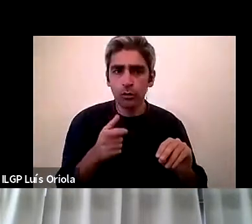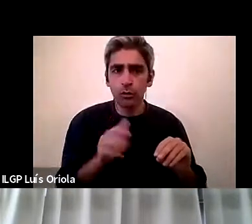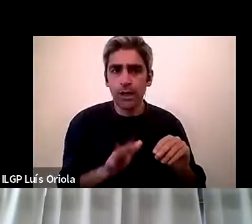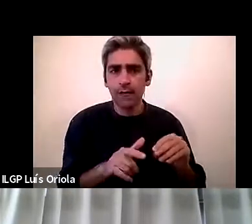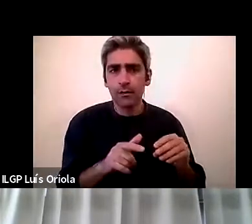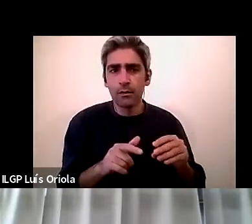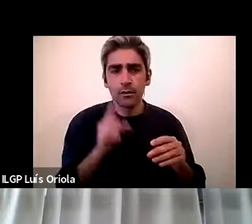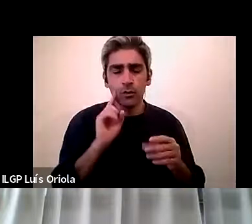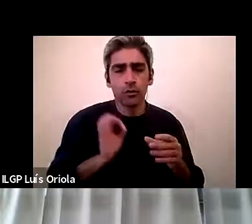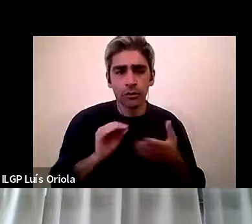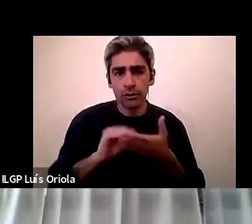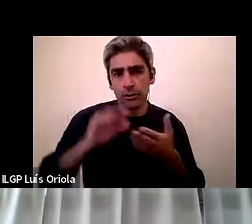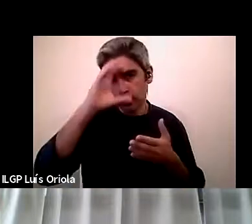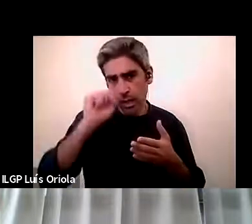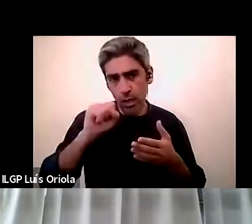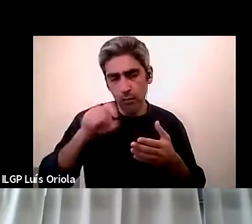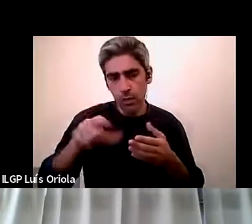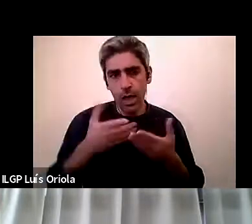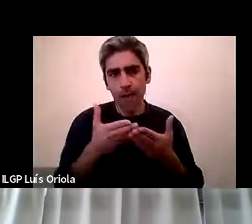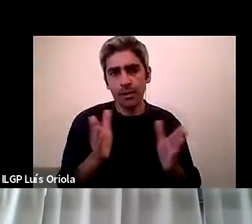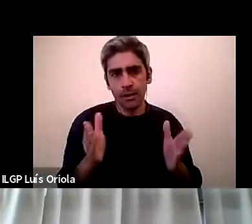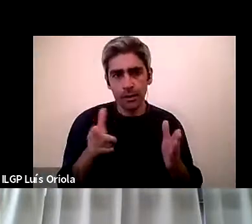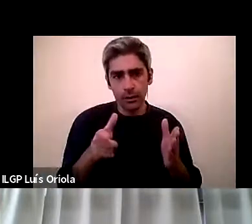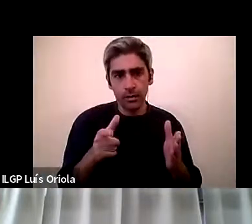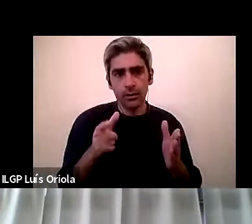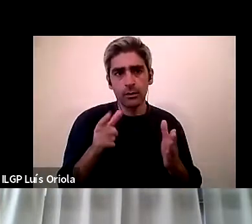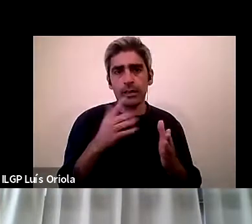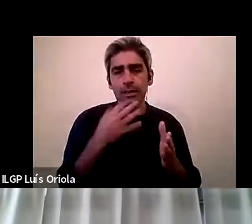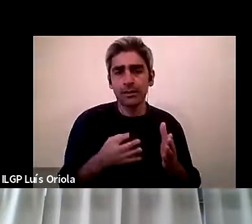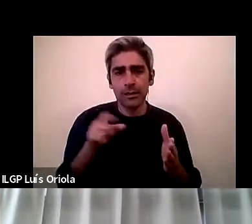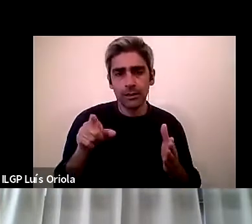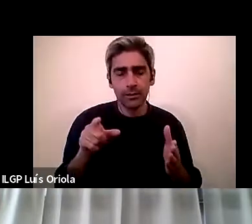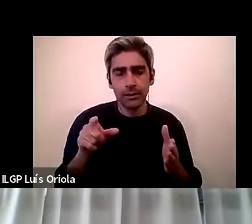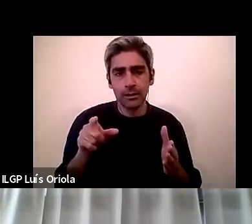a Senhora Secretária de Estado a abrir a sessão, e de certeza que